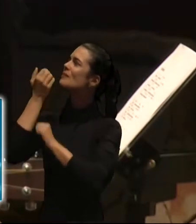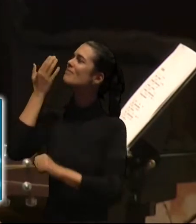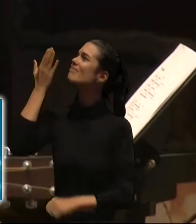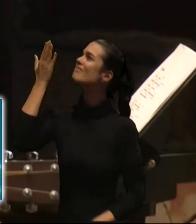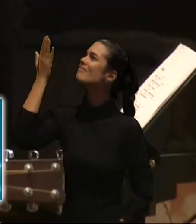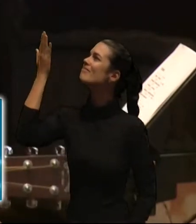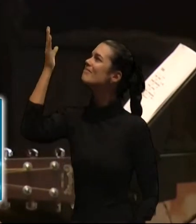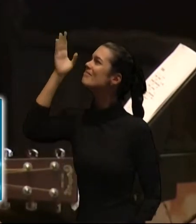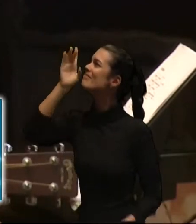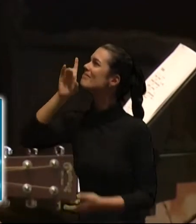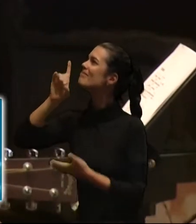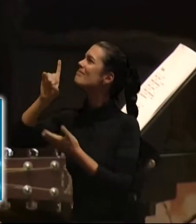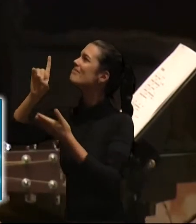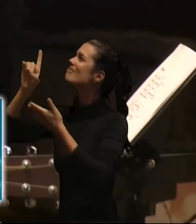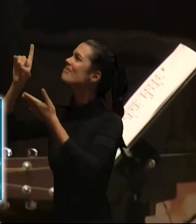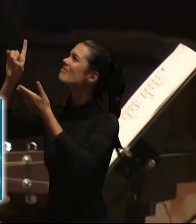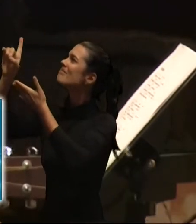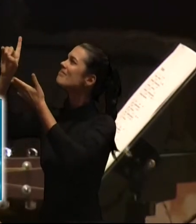teus